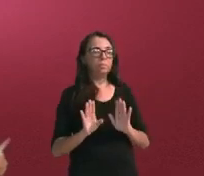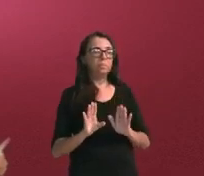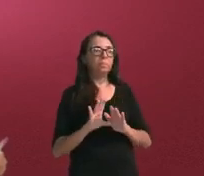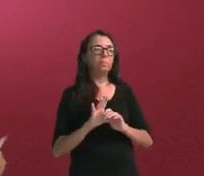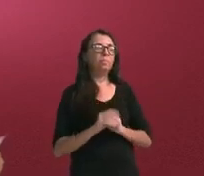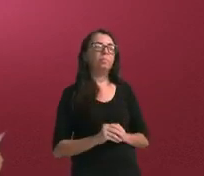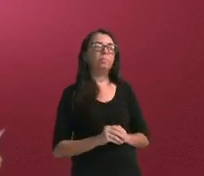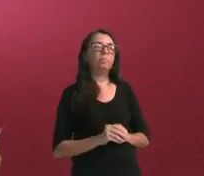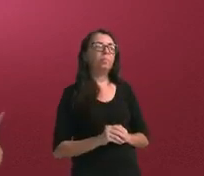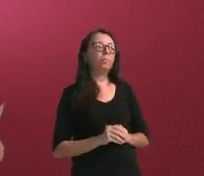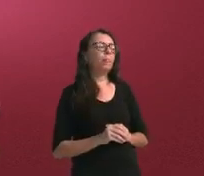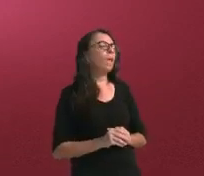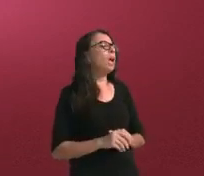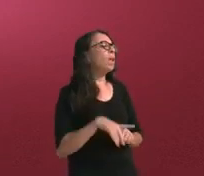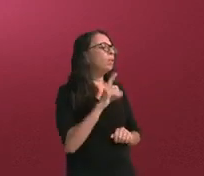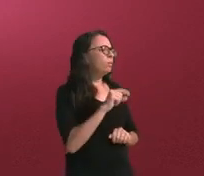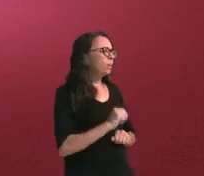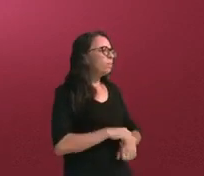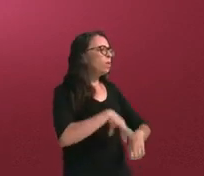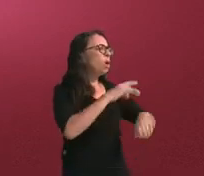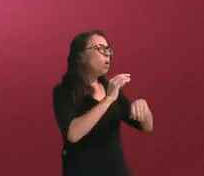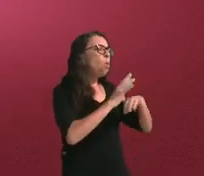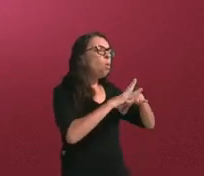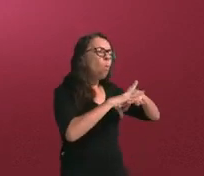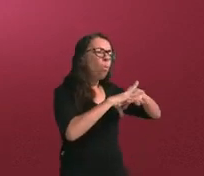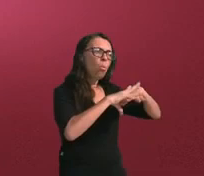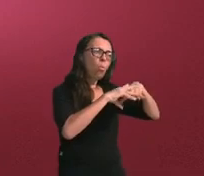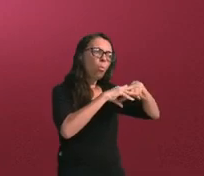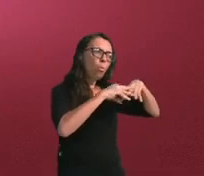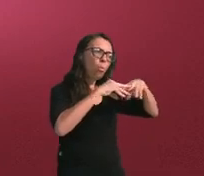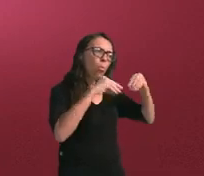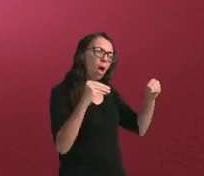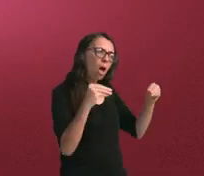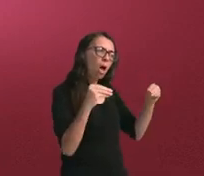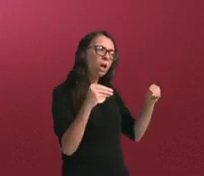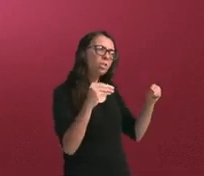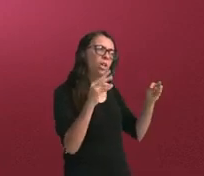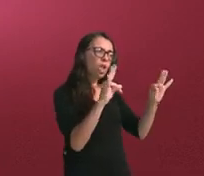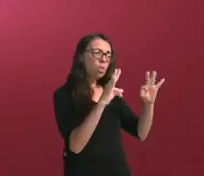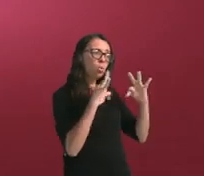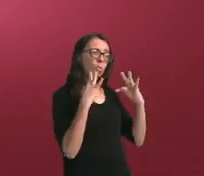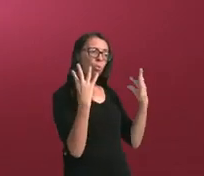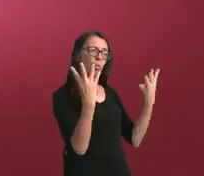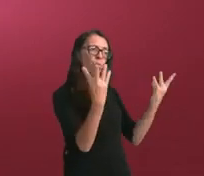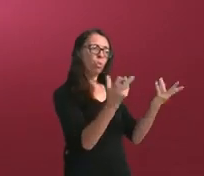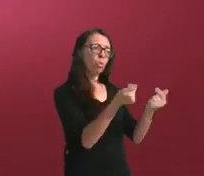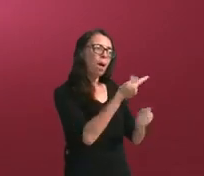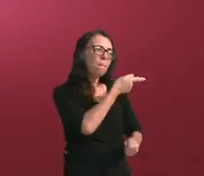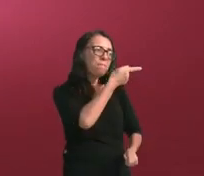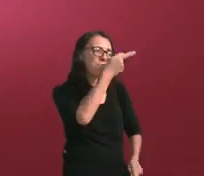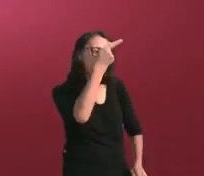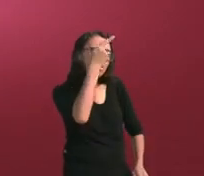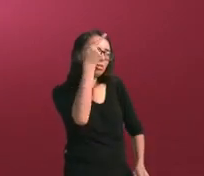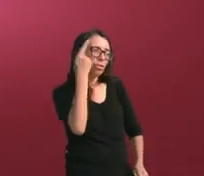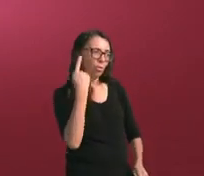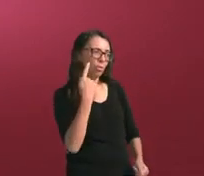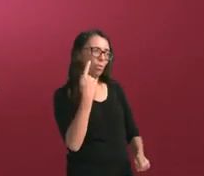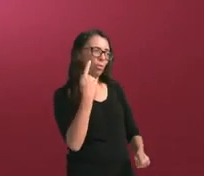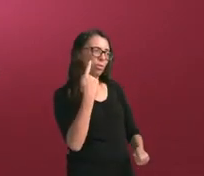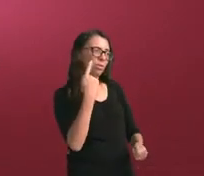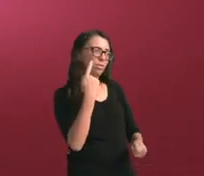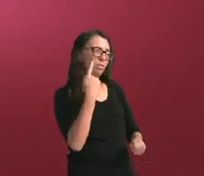próximo o reino de Deus. Então, Jesus deu uma outra ordem. Qual foi? Curar